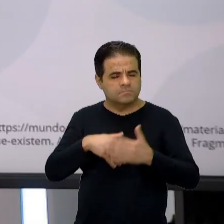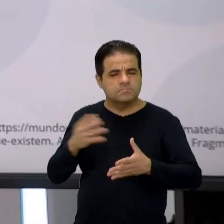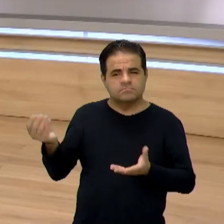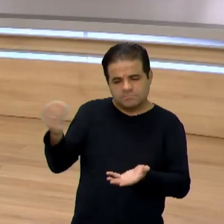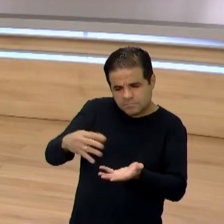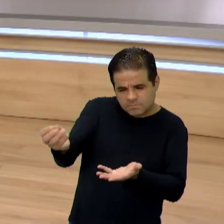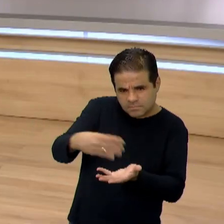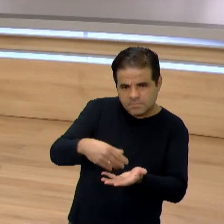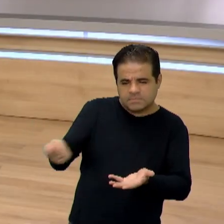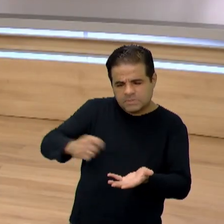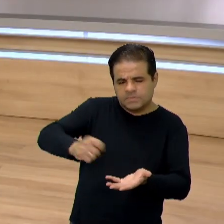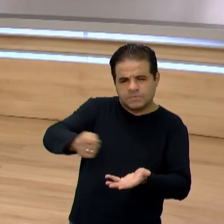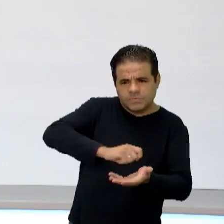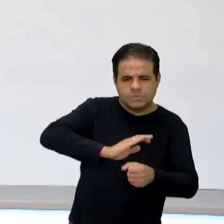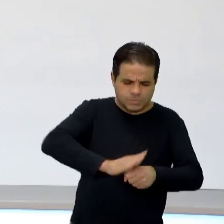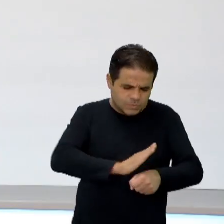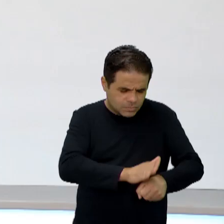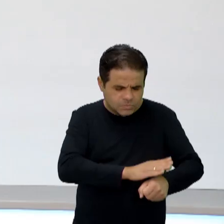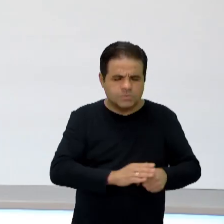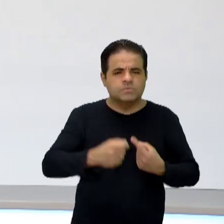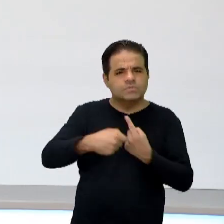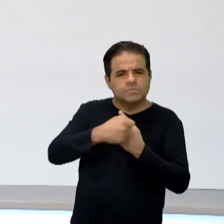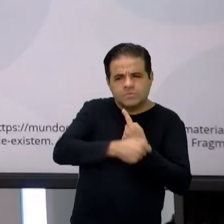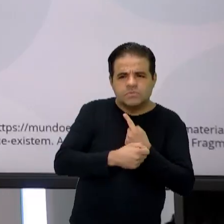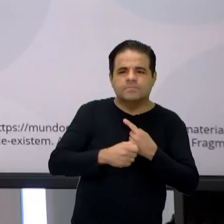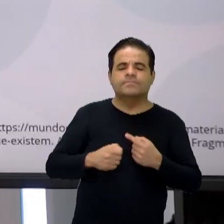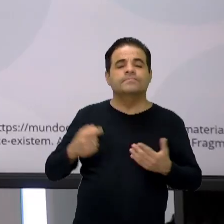adicionais aí que deixam ele calórico. Não é que a gente